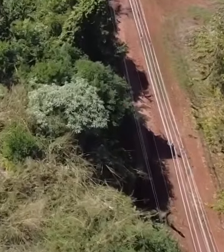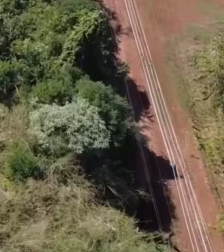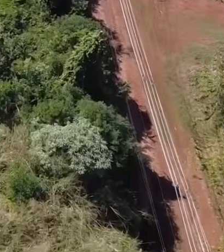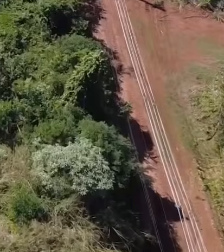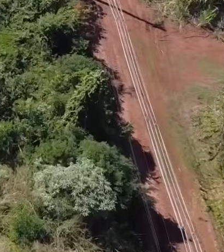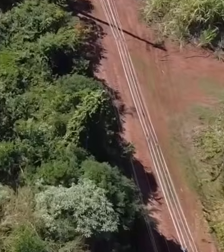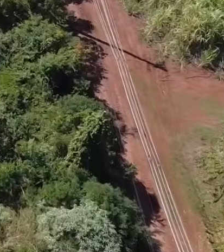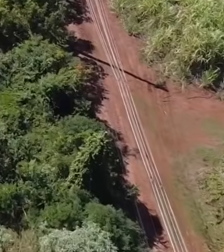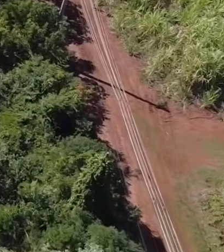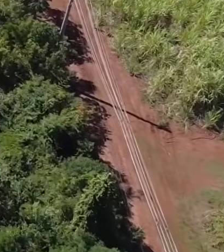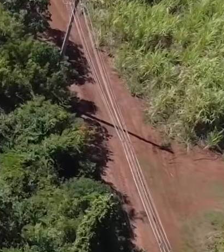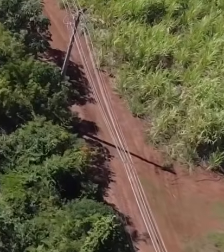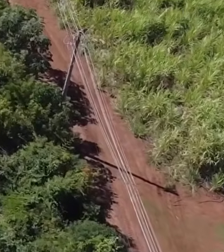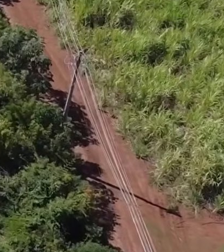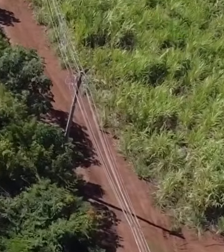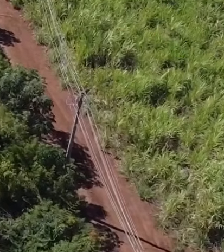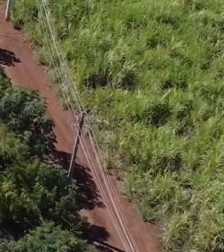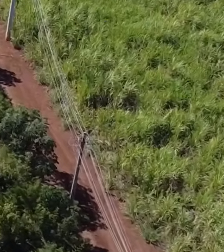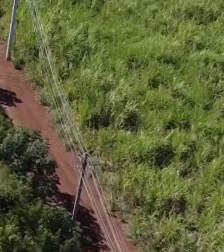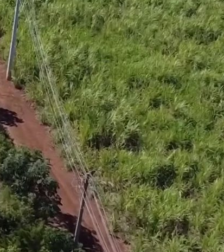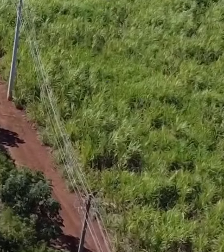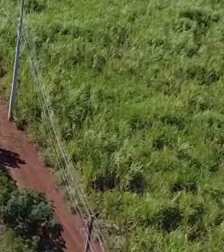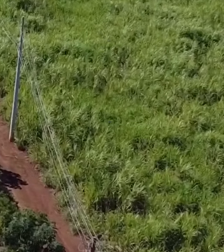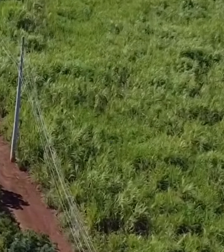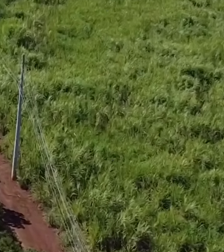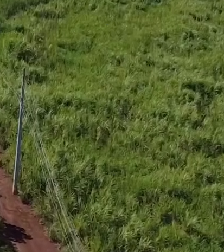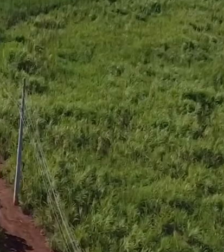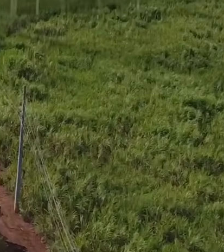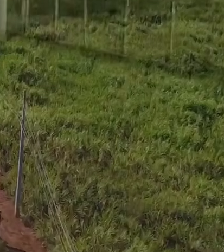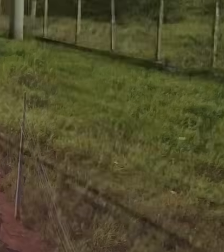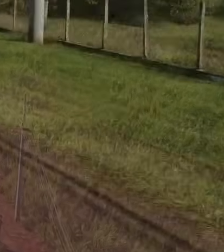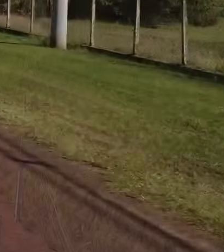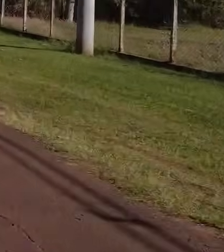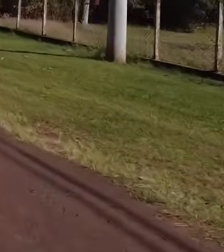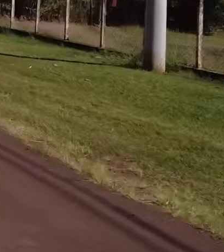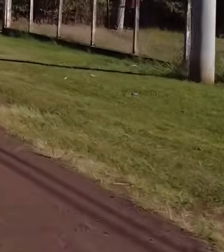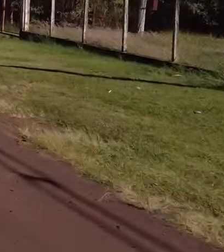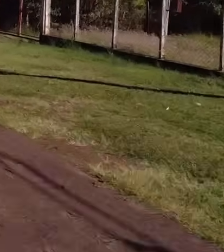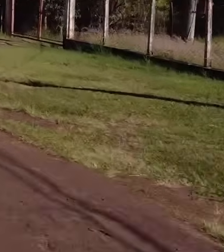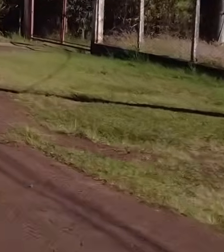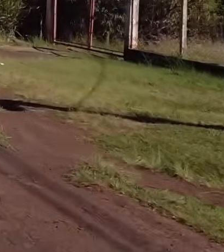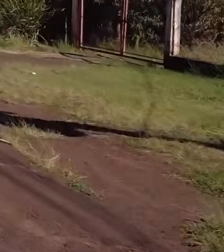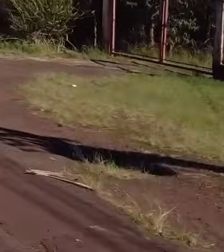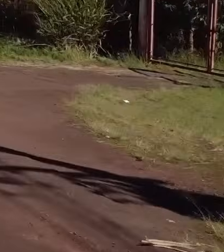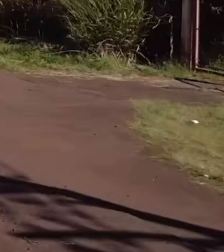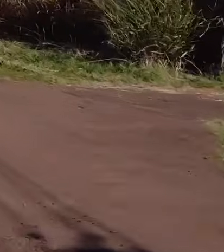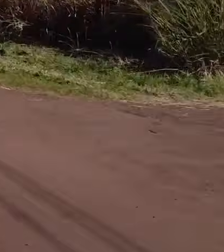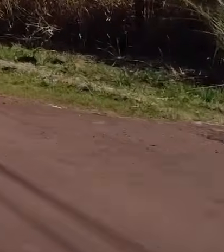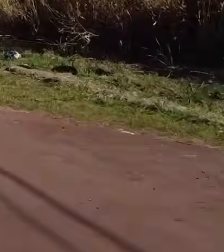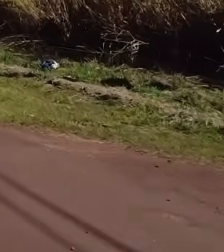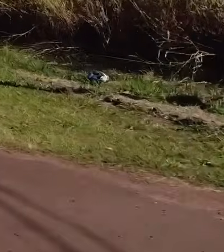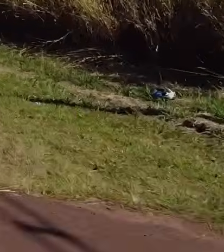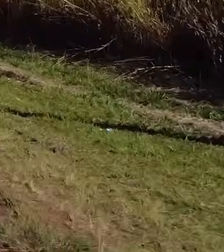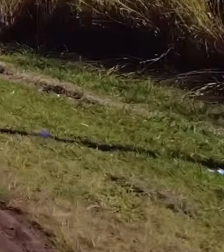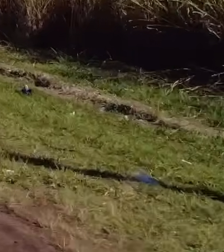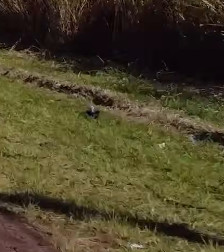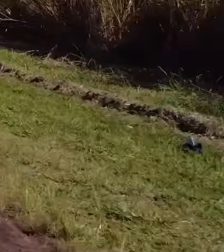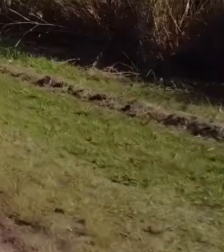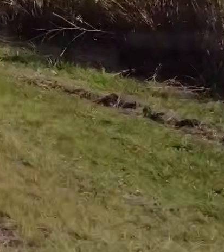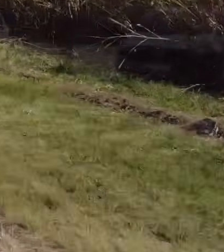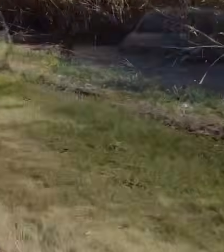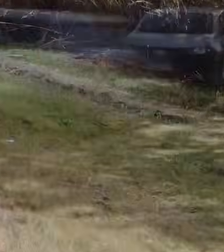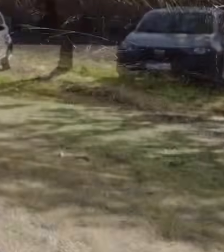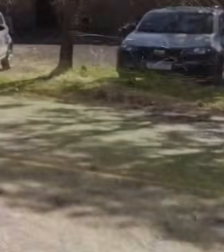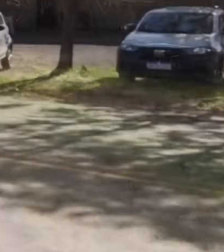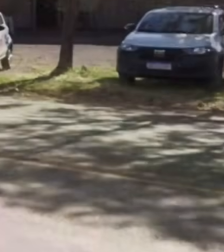asfalto passou. Onde tinha 7 pontes, apenas uma